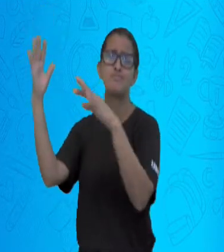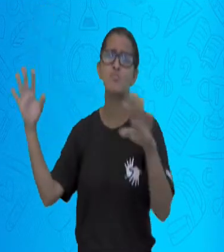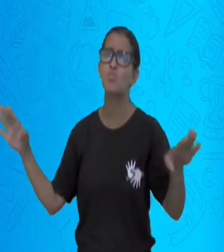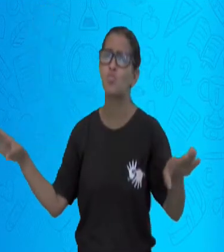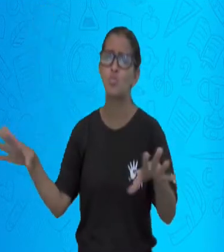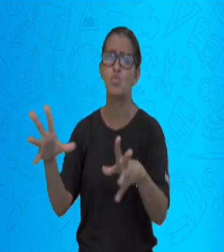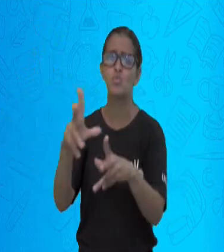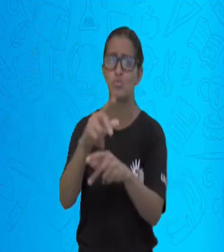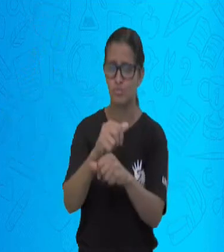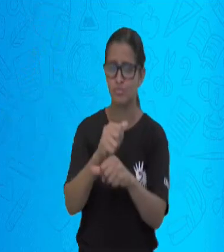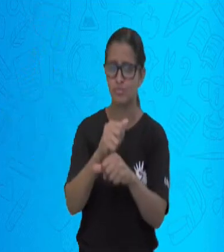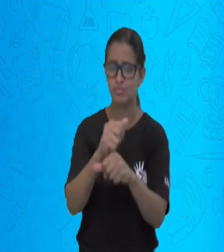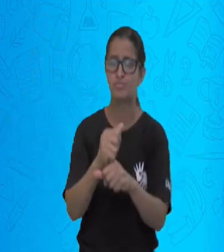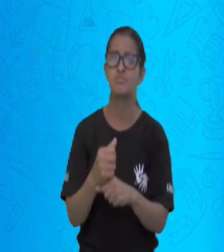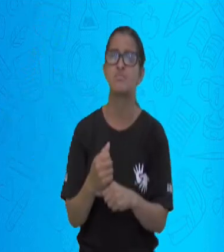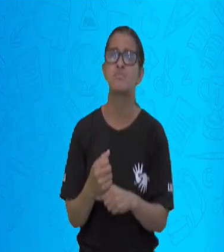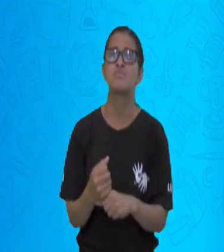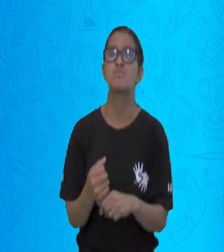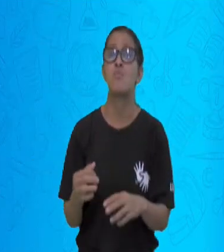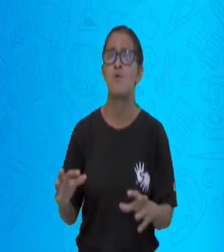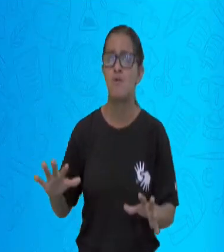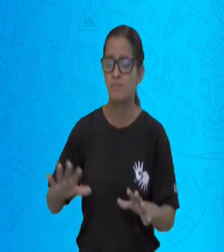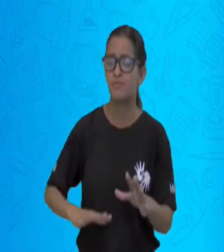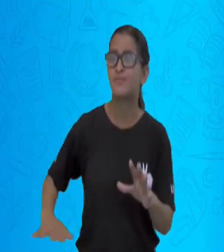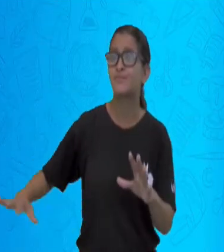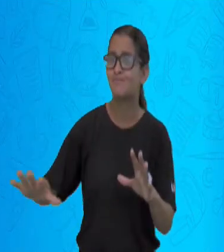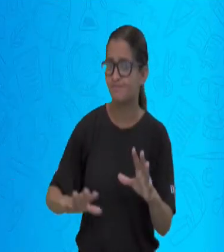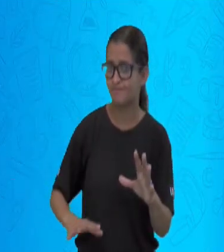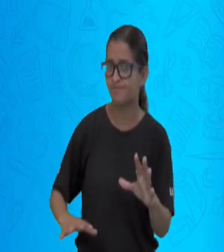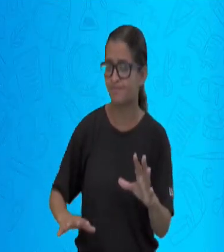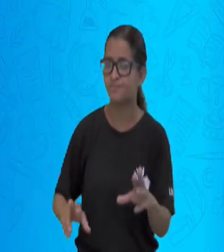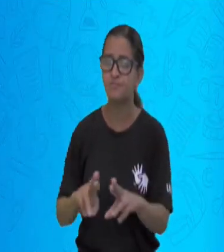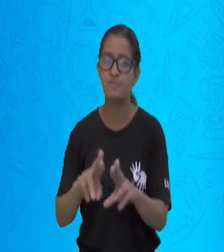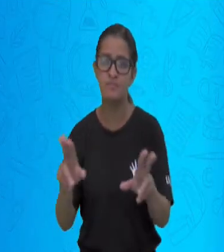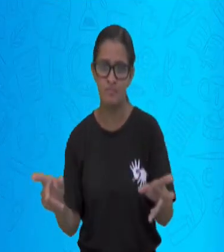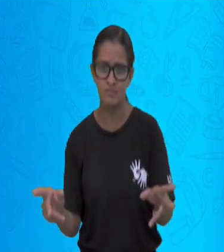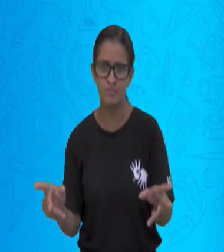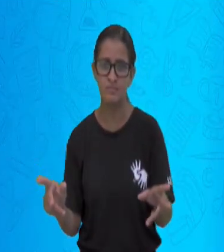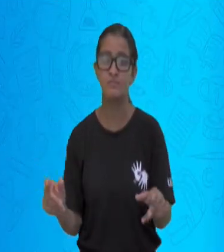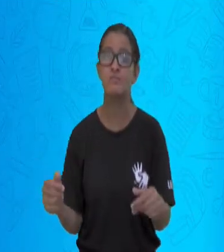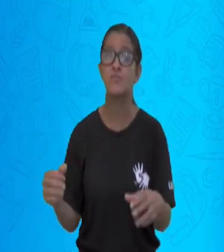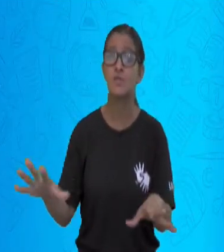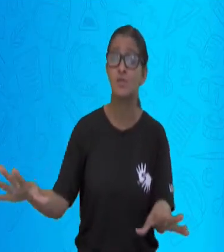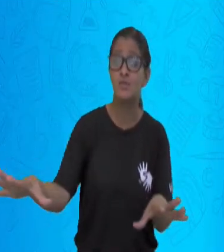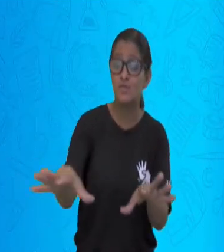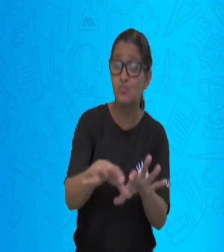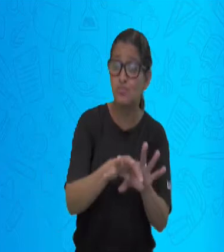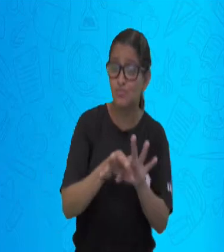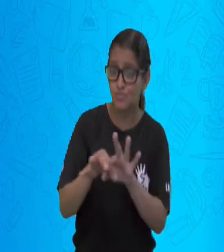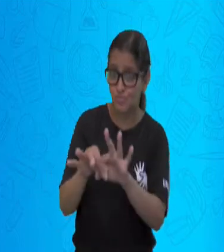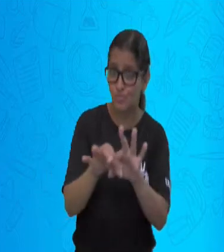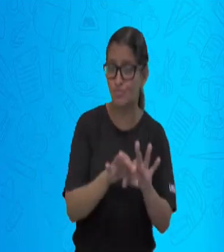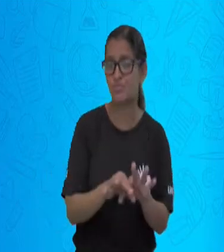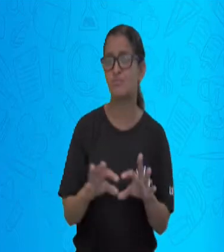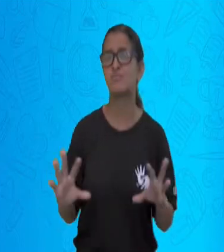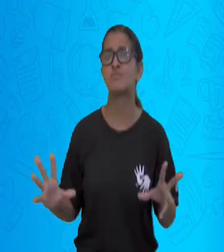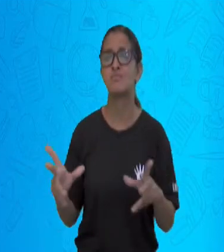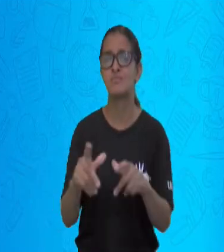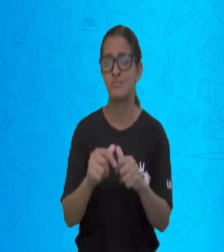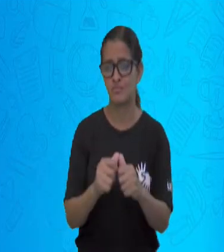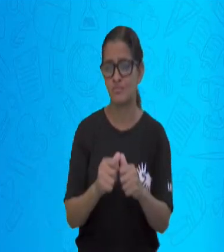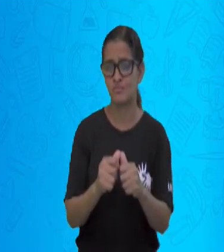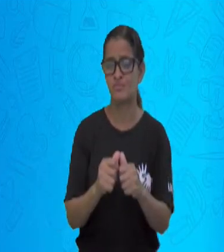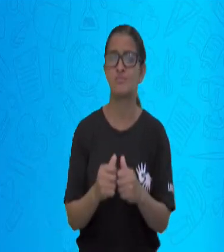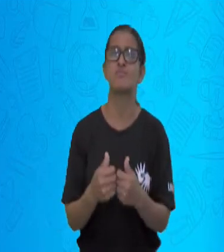geográfico, ela é muito mais perceptível do que as outras a gente pode colocar. A gente consegue perceber com mais